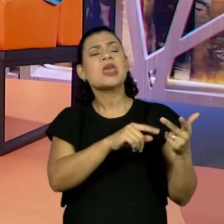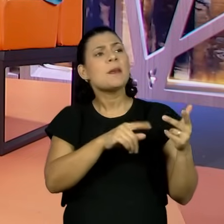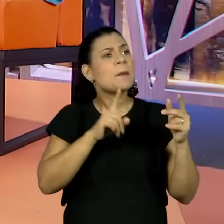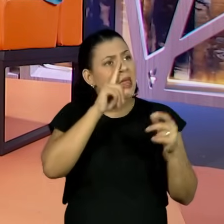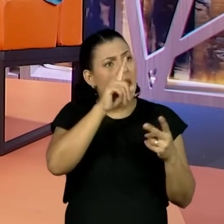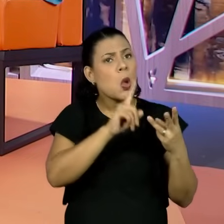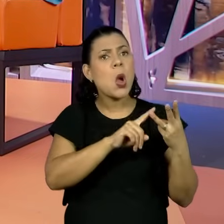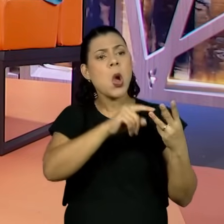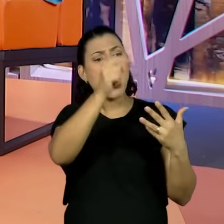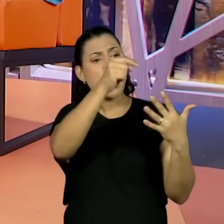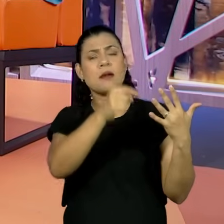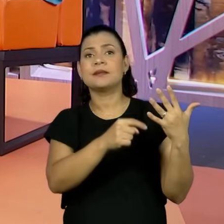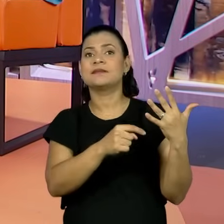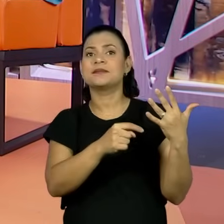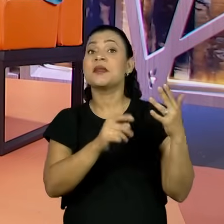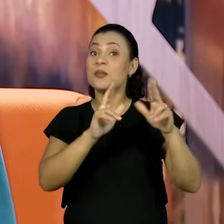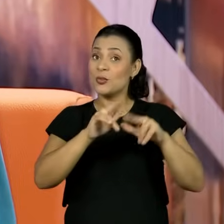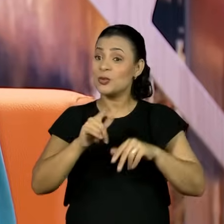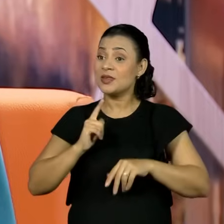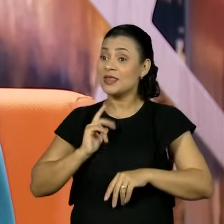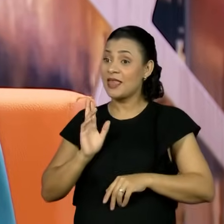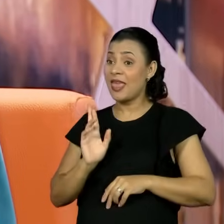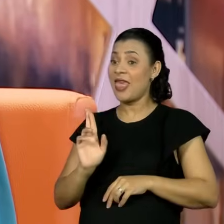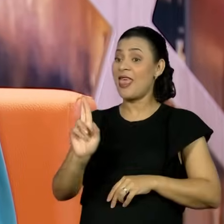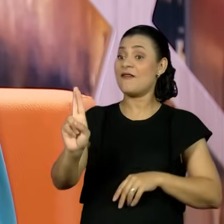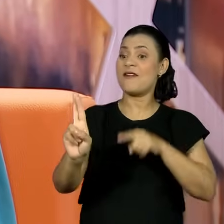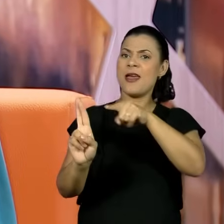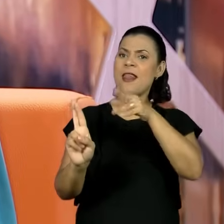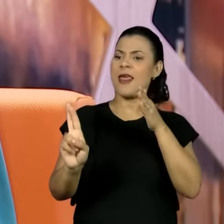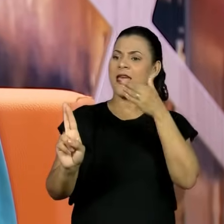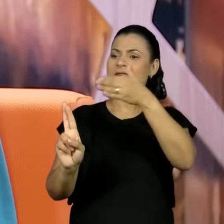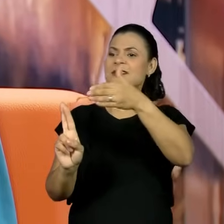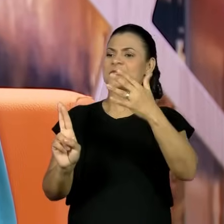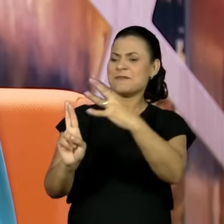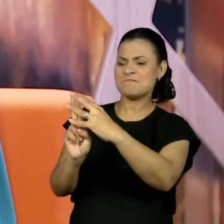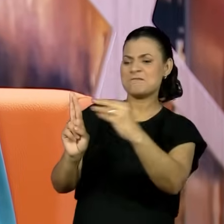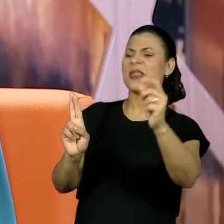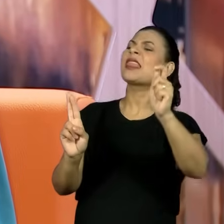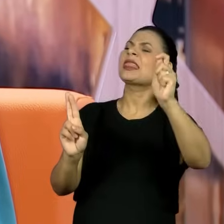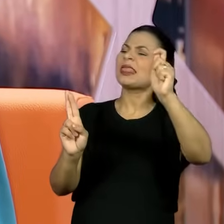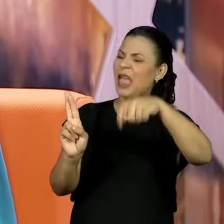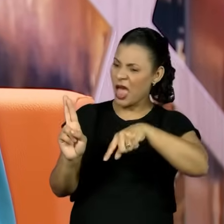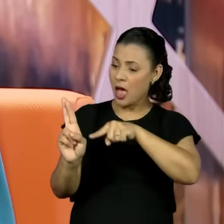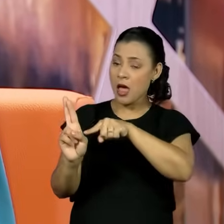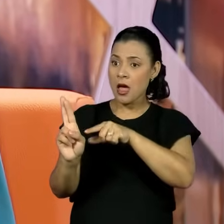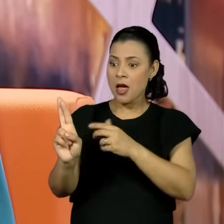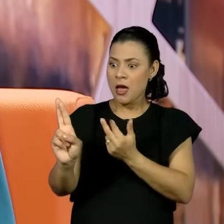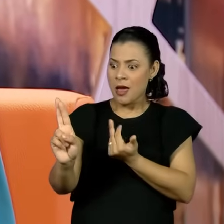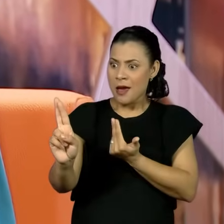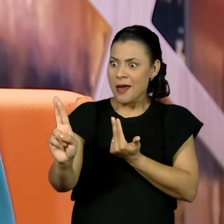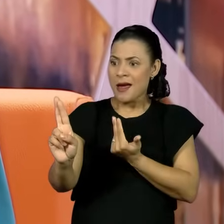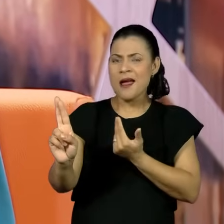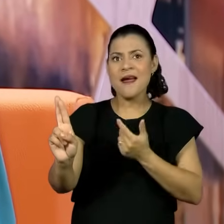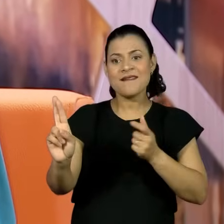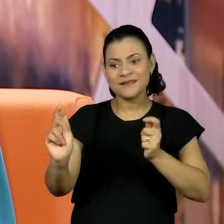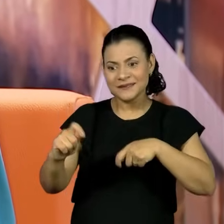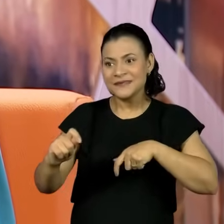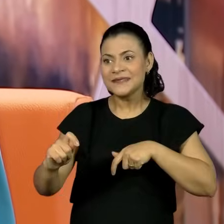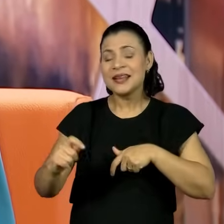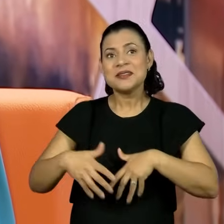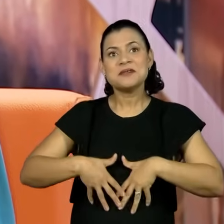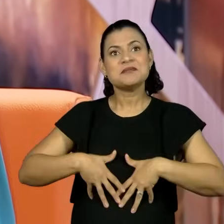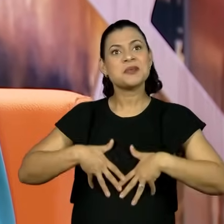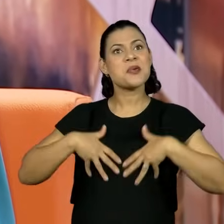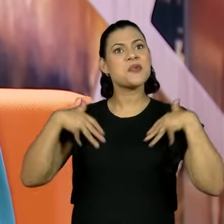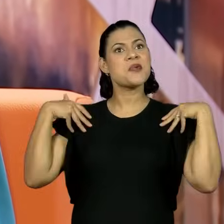um Chavoso como uma voz que diz que nós podemos, né? E a experiência viva disso, isso muito nos